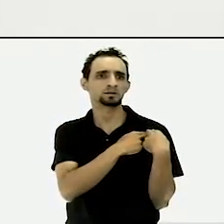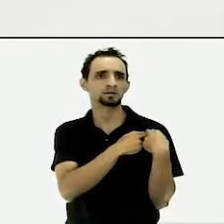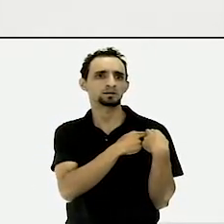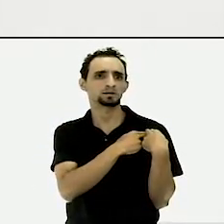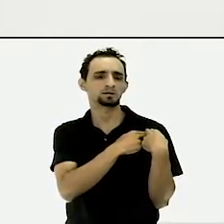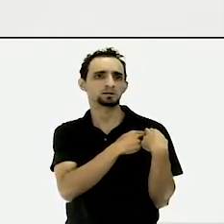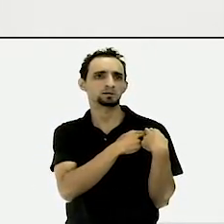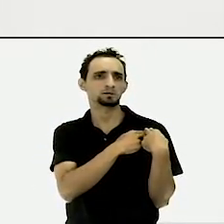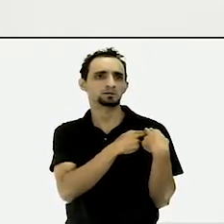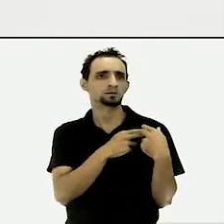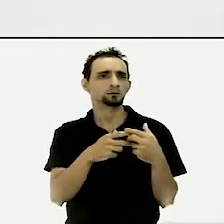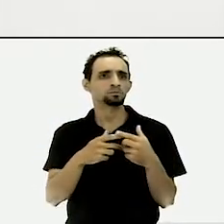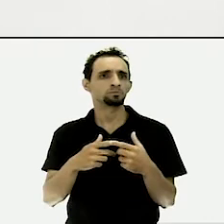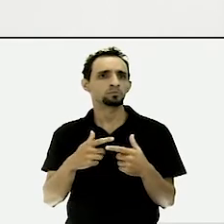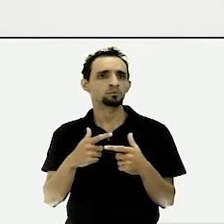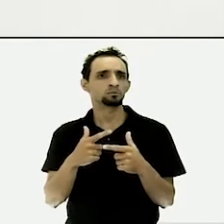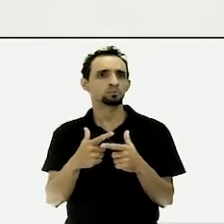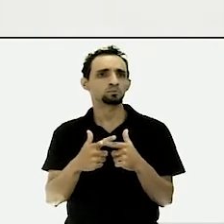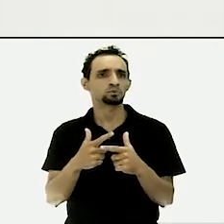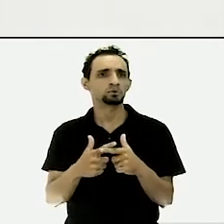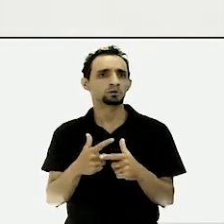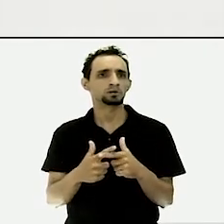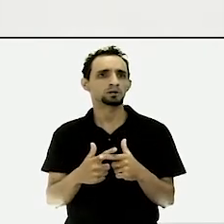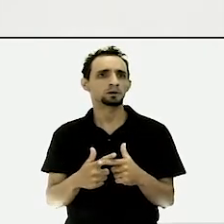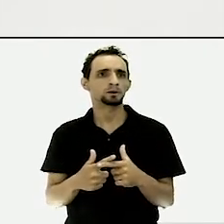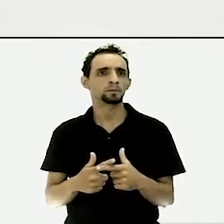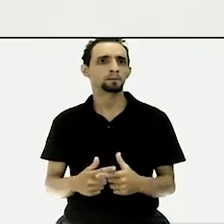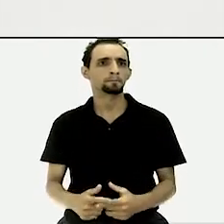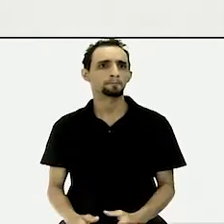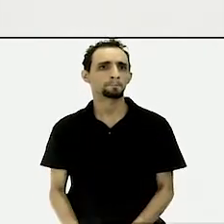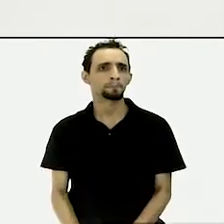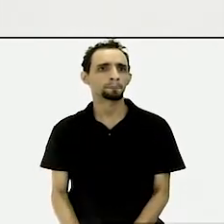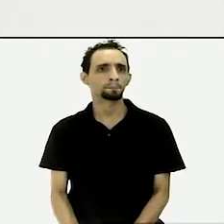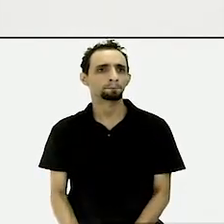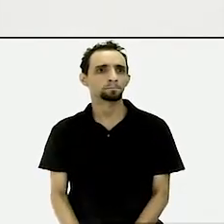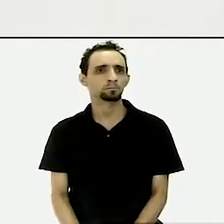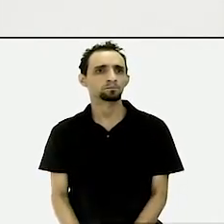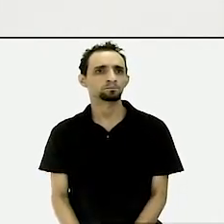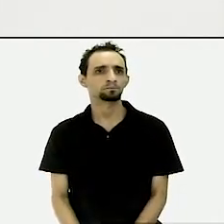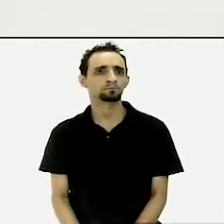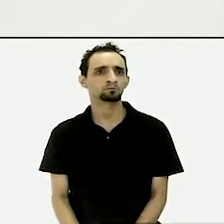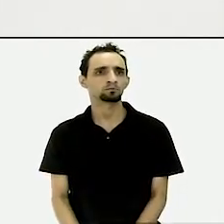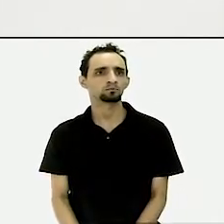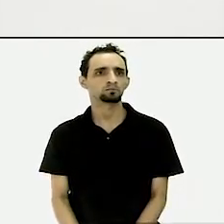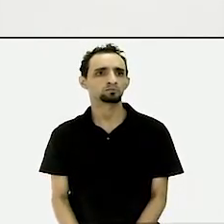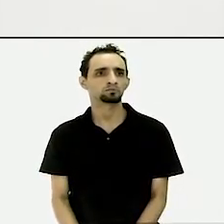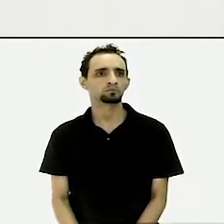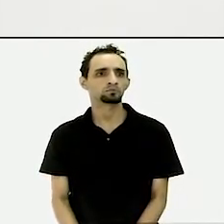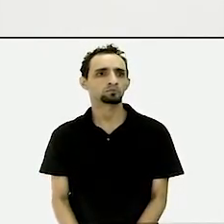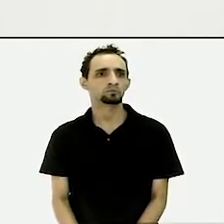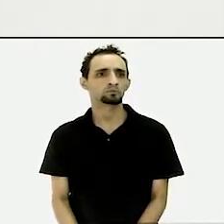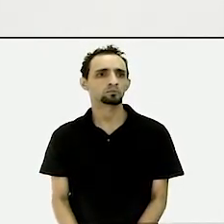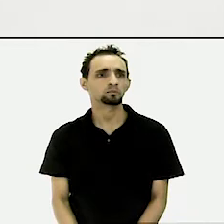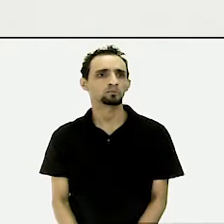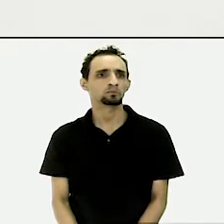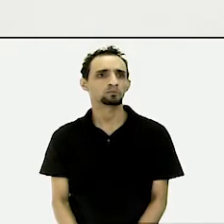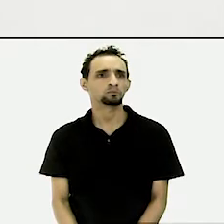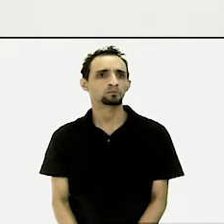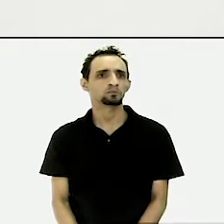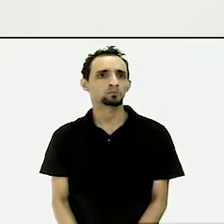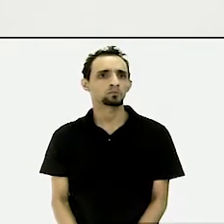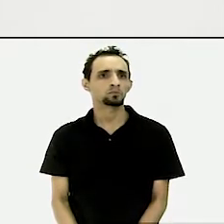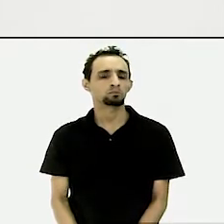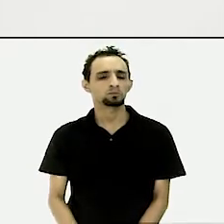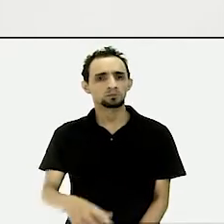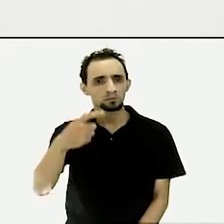Guto Sabino, que é um dos bombeiros da UPA. O Guto Sabino está fazendo, estou com ele fazendo um projeto de parceria para que